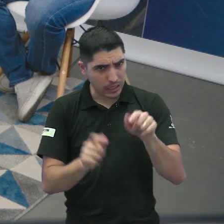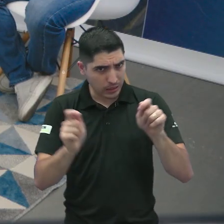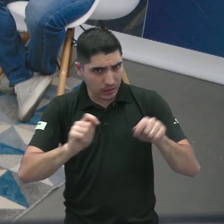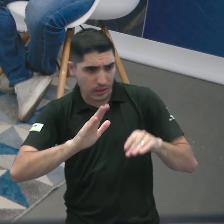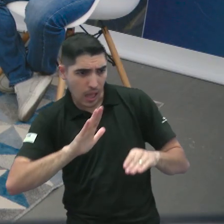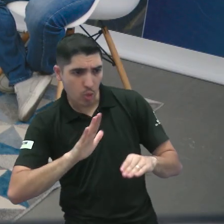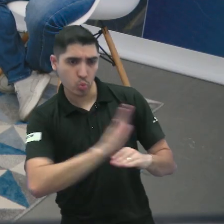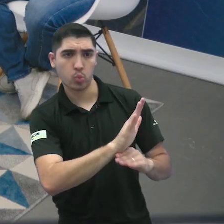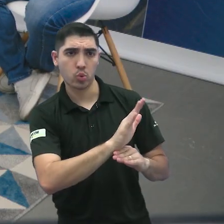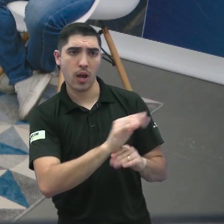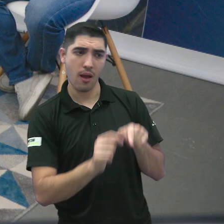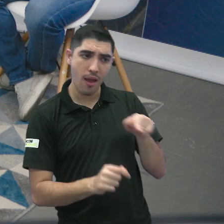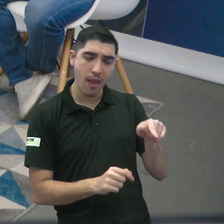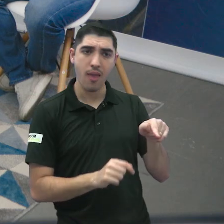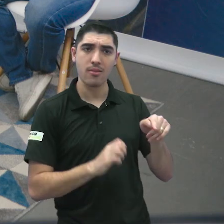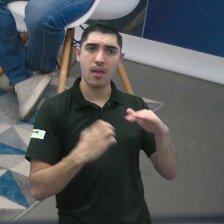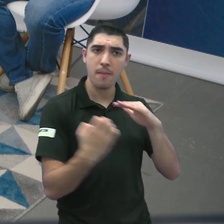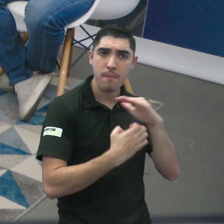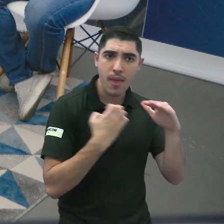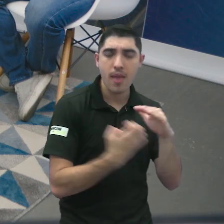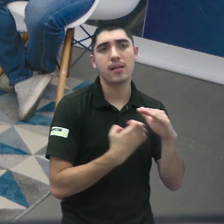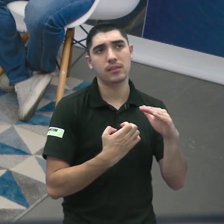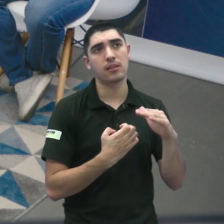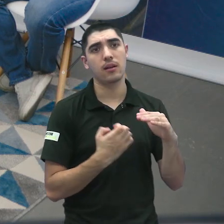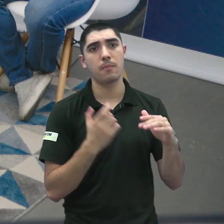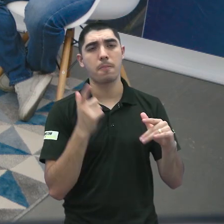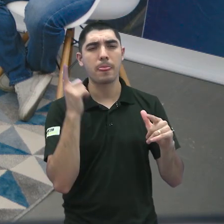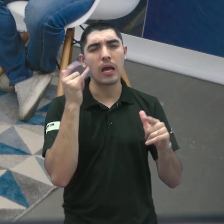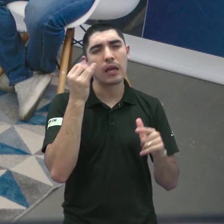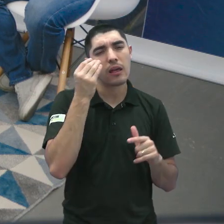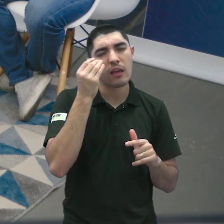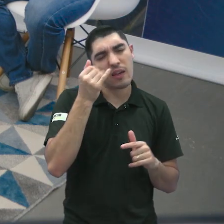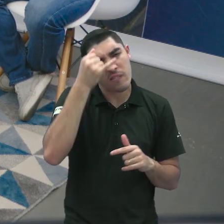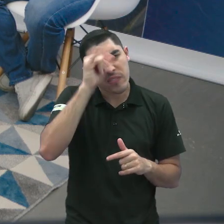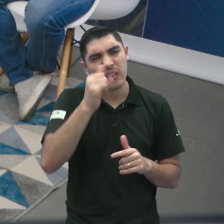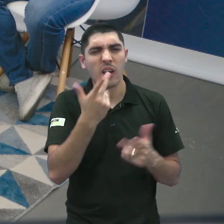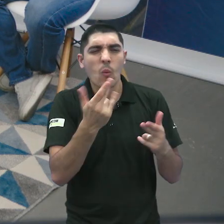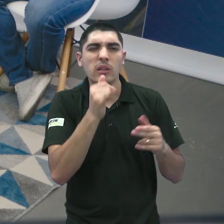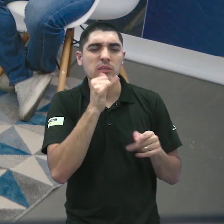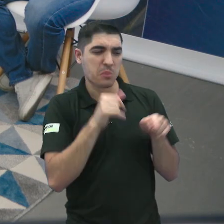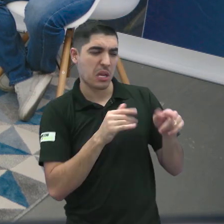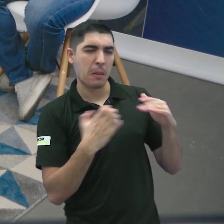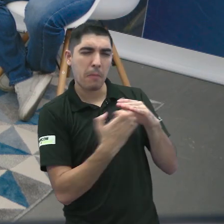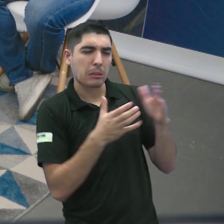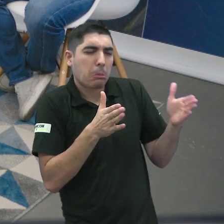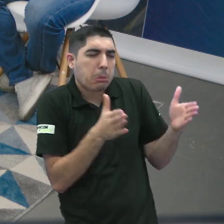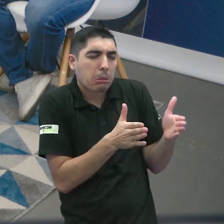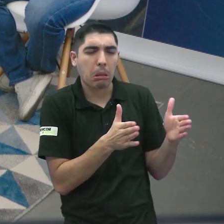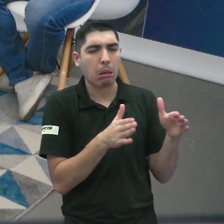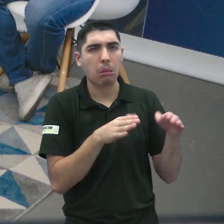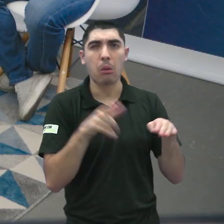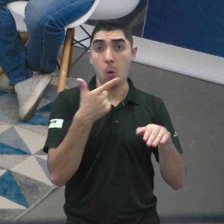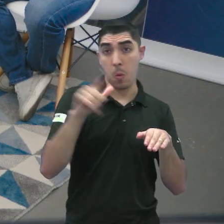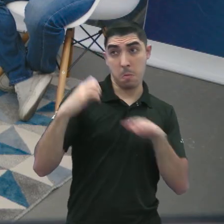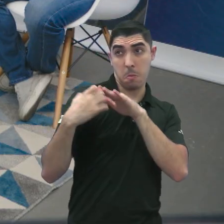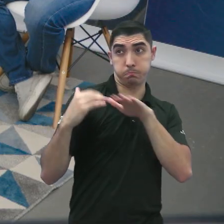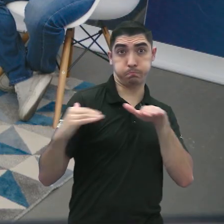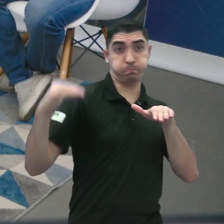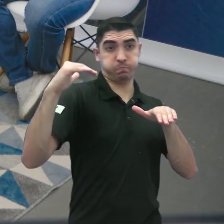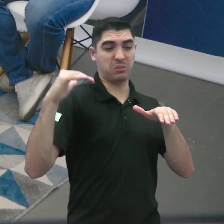contribuir, na verdade, contribuir para reduzir as desigualdades regionais de acesso aos